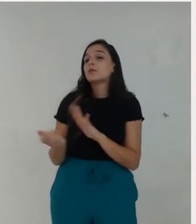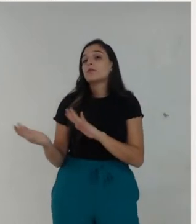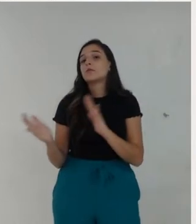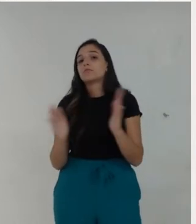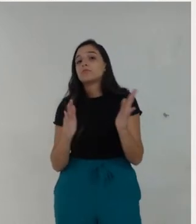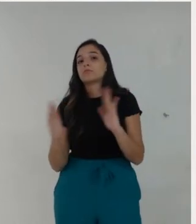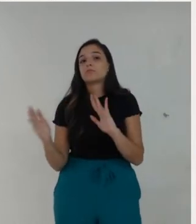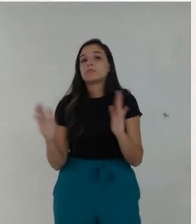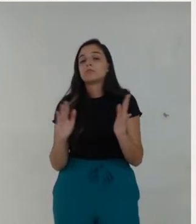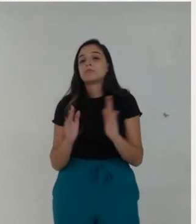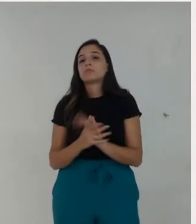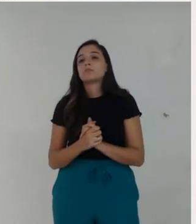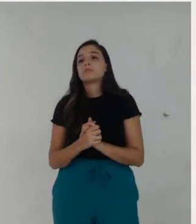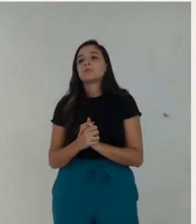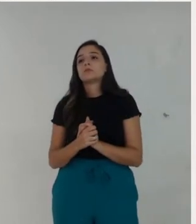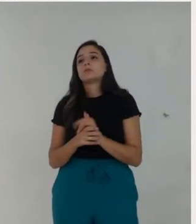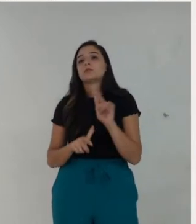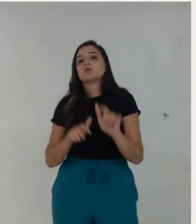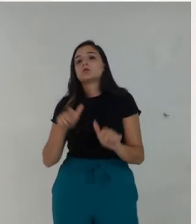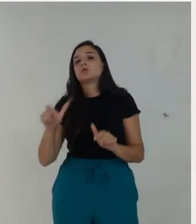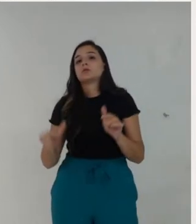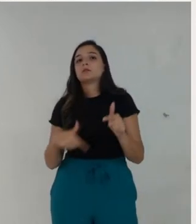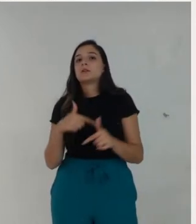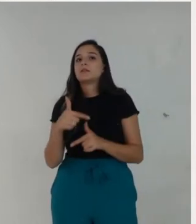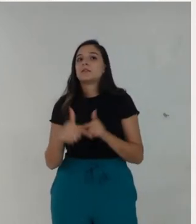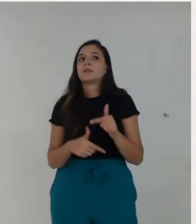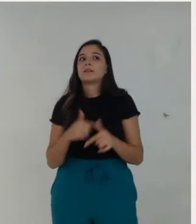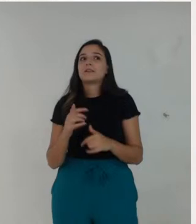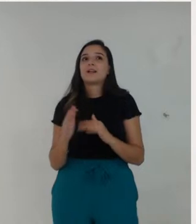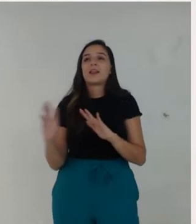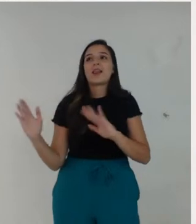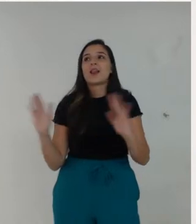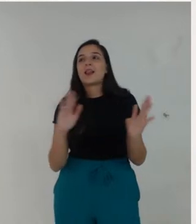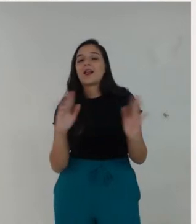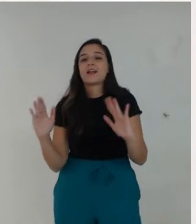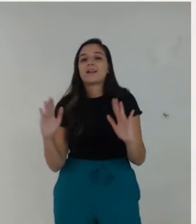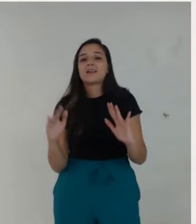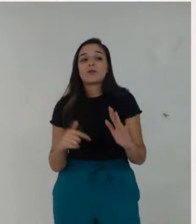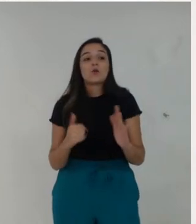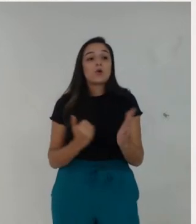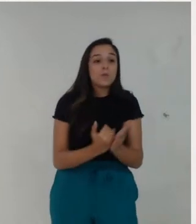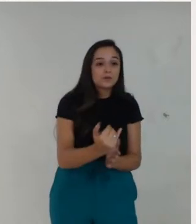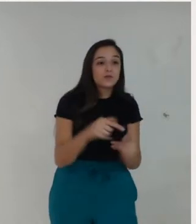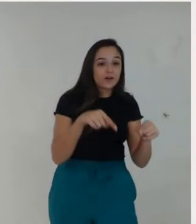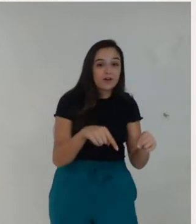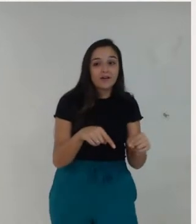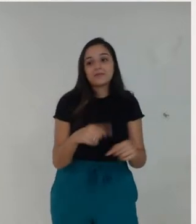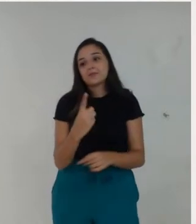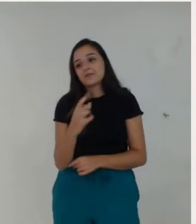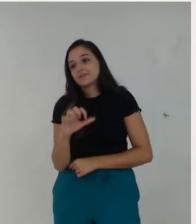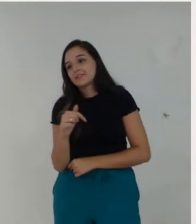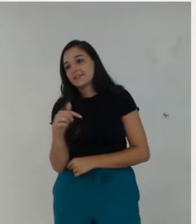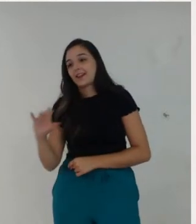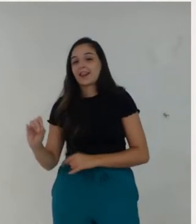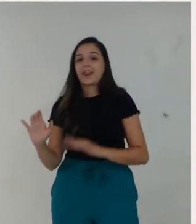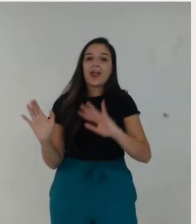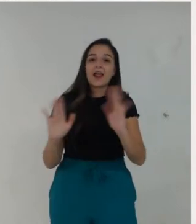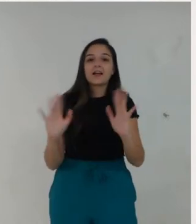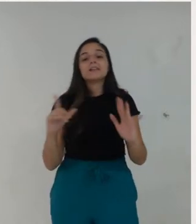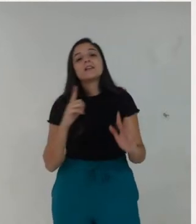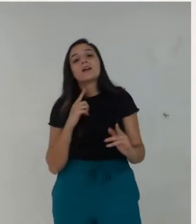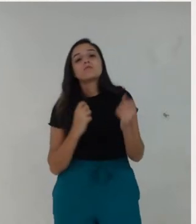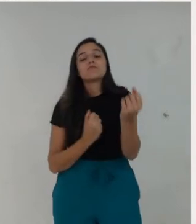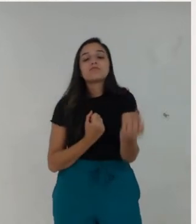não atuaram, né, até 1980 e a partir de 1970. Muitos e